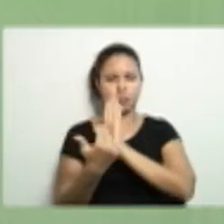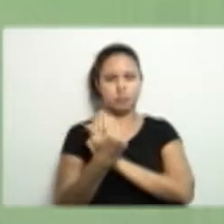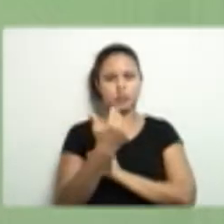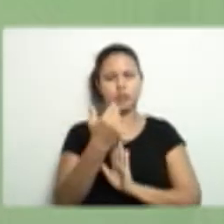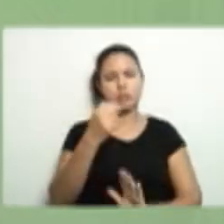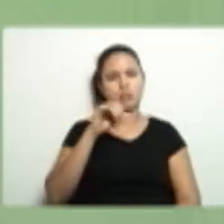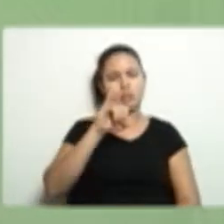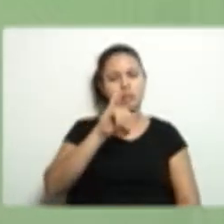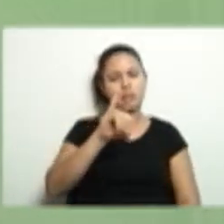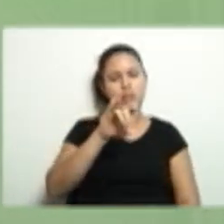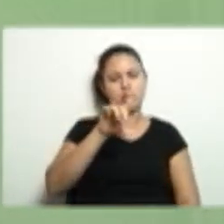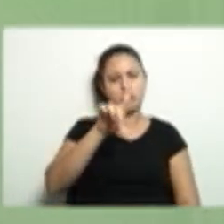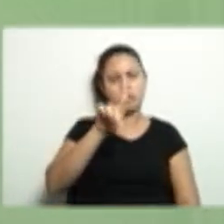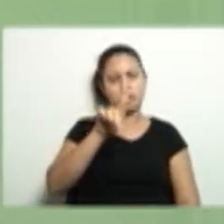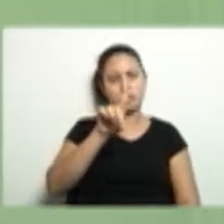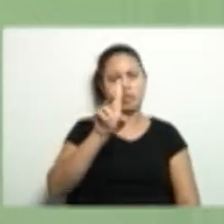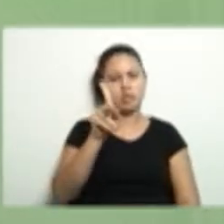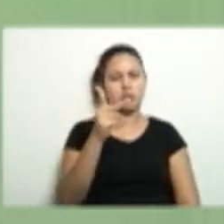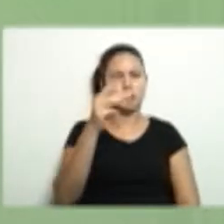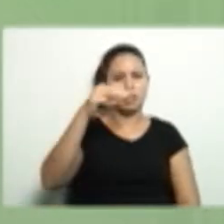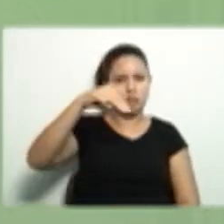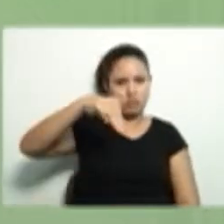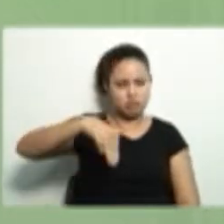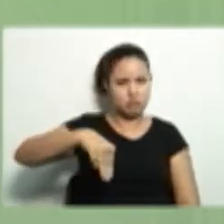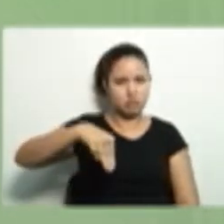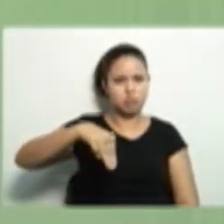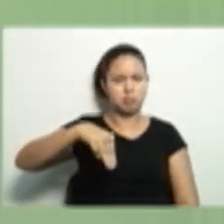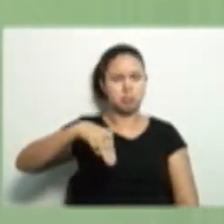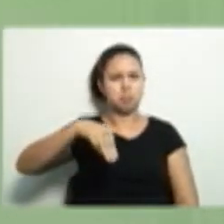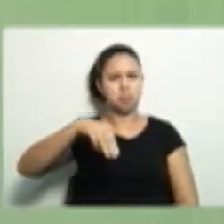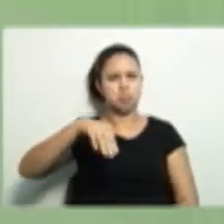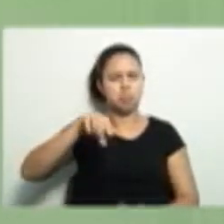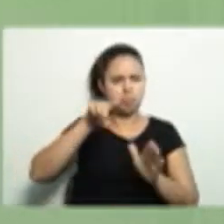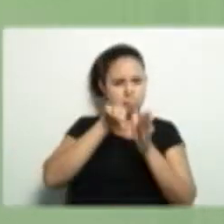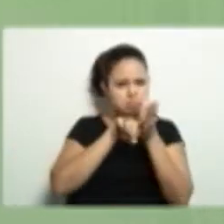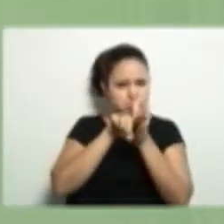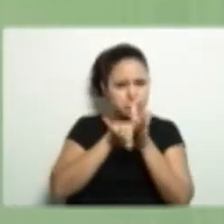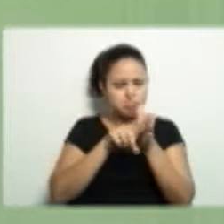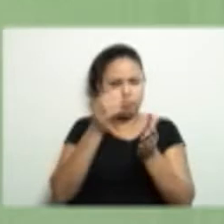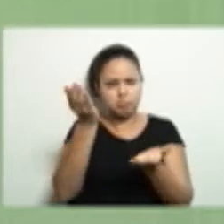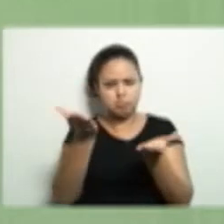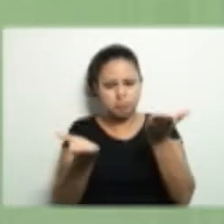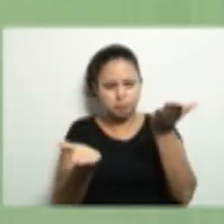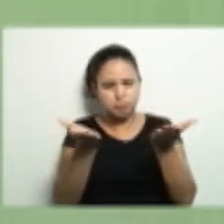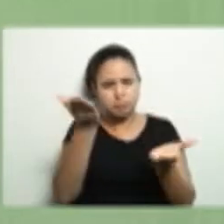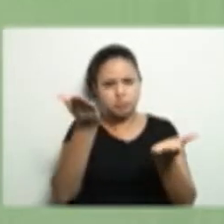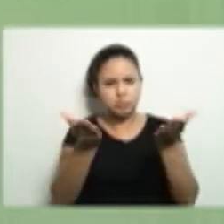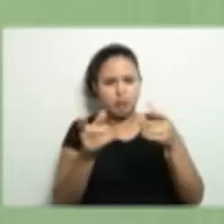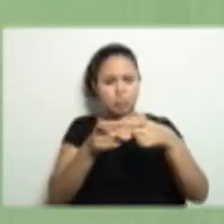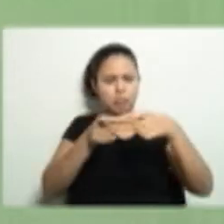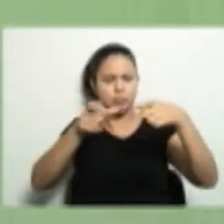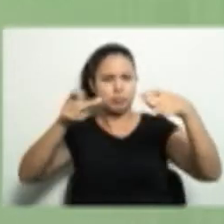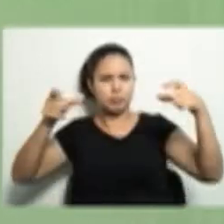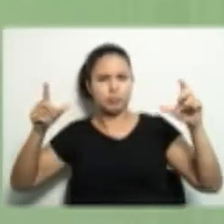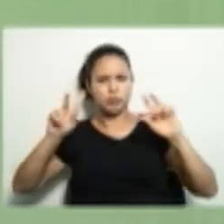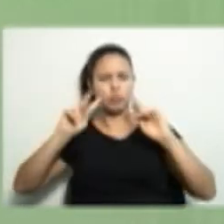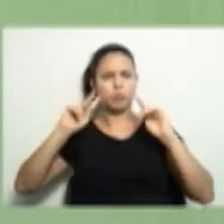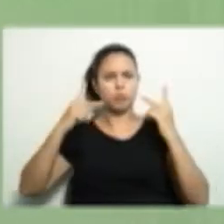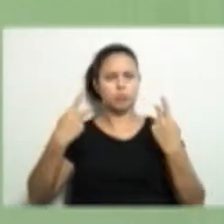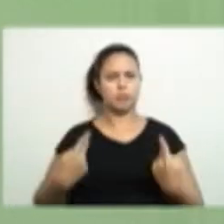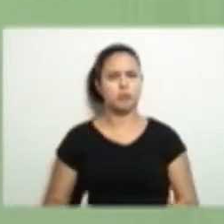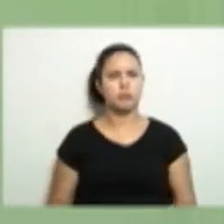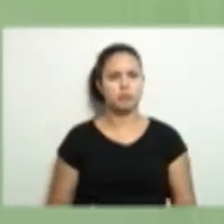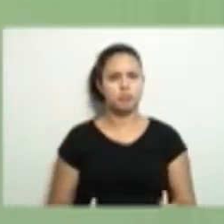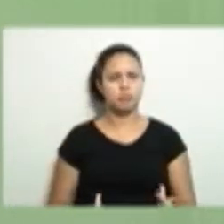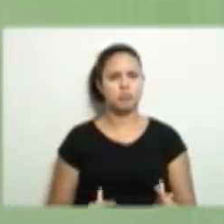IDHM, Índice de Desenvolvimento Humano. Esse Mzinho aqui é porque ele está vindo na escala municipal. Então, os